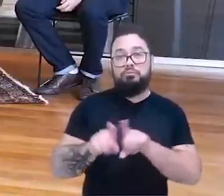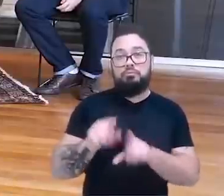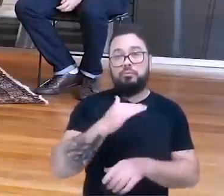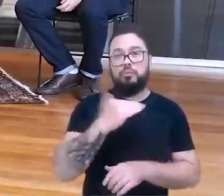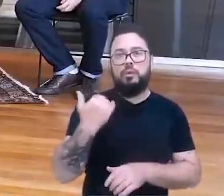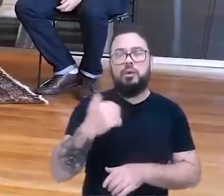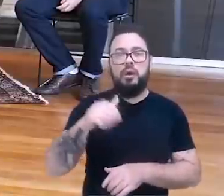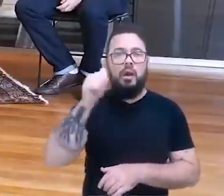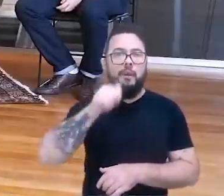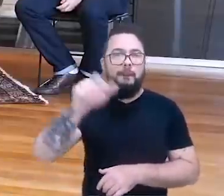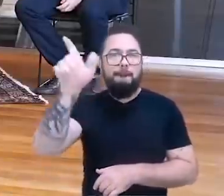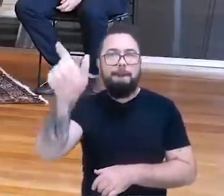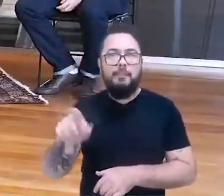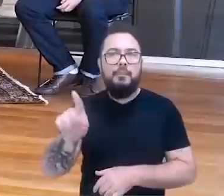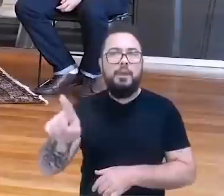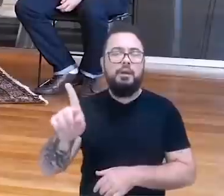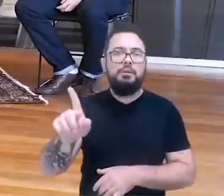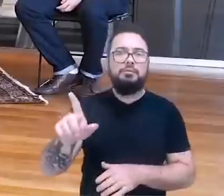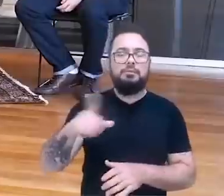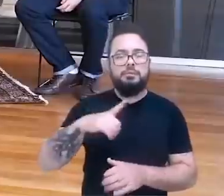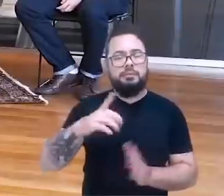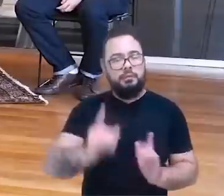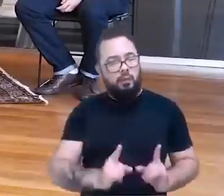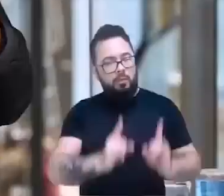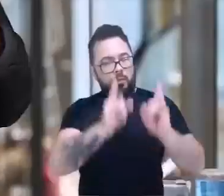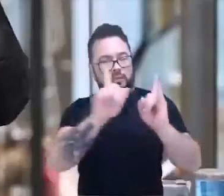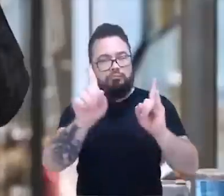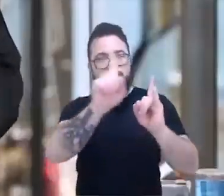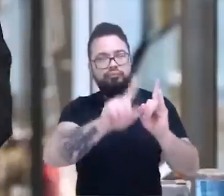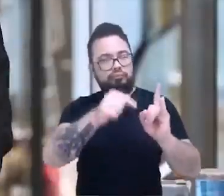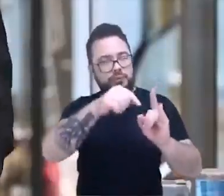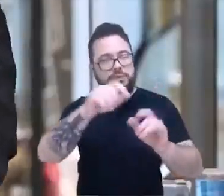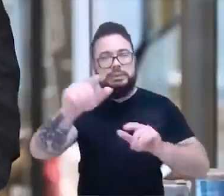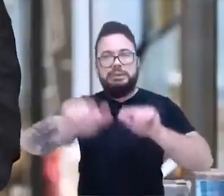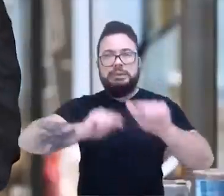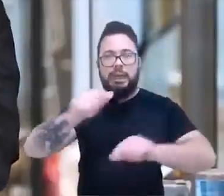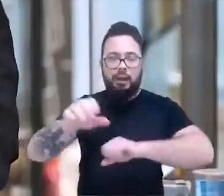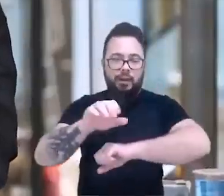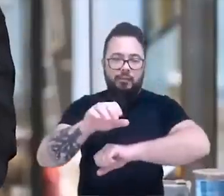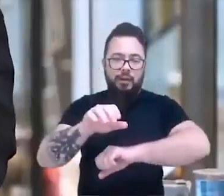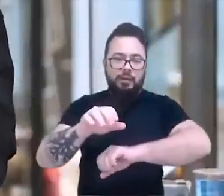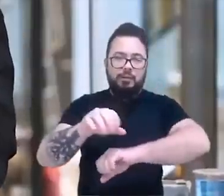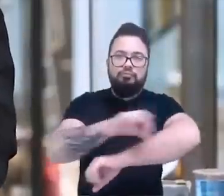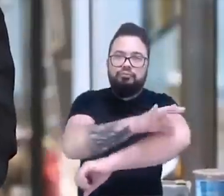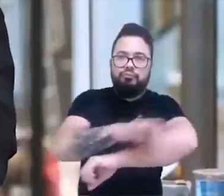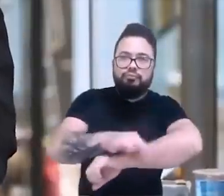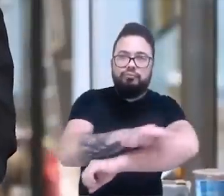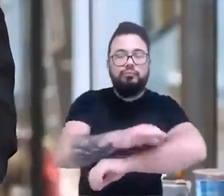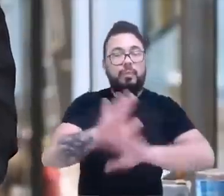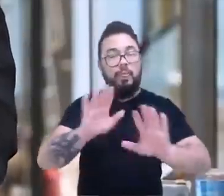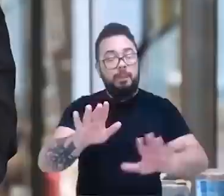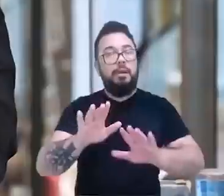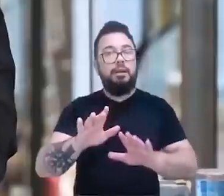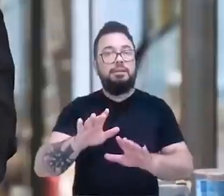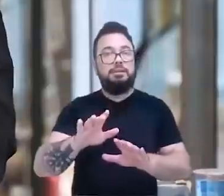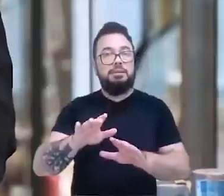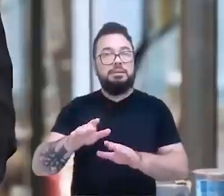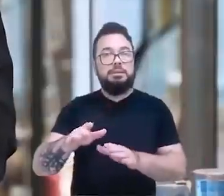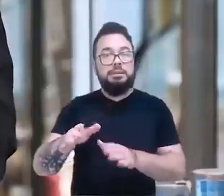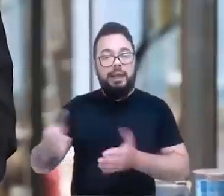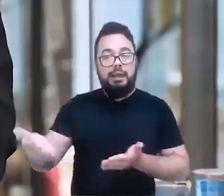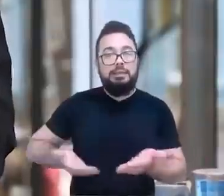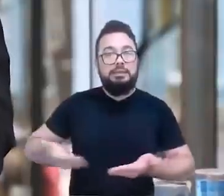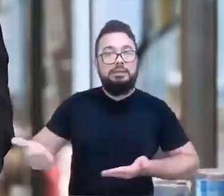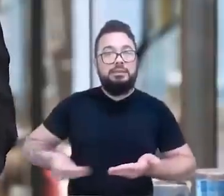história disso é uma mulher que ela tá dentro do apartamento ela é um Ela é Uma arquiteta Mas quem conversa com a gente a empregada dela e fala eu tenho uma